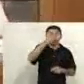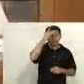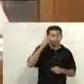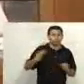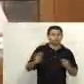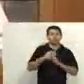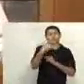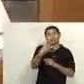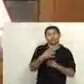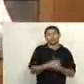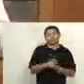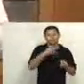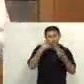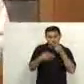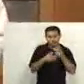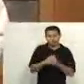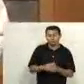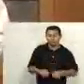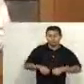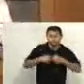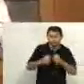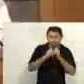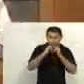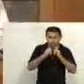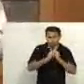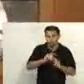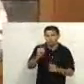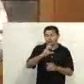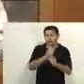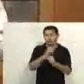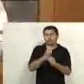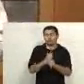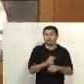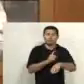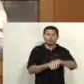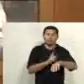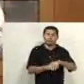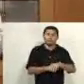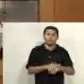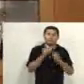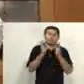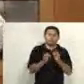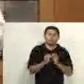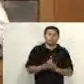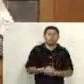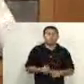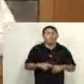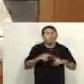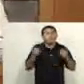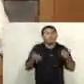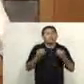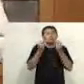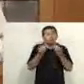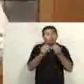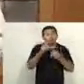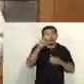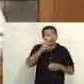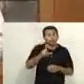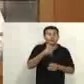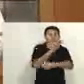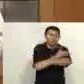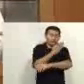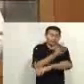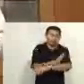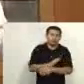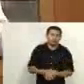4.000? Como eu falei, eles foram dados enunciados, não calculei ele a partir desse momento, tá? Mas como que eles seriam obtidos na